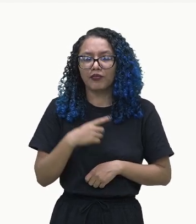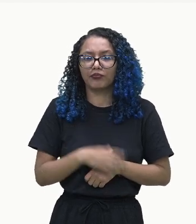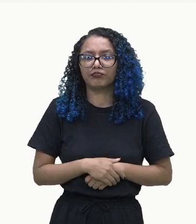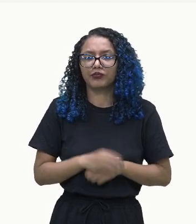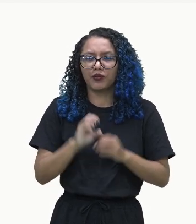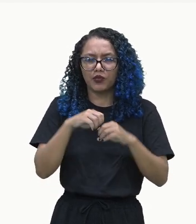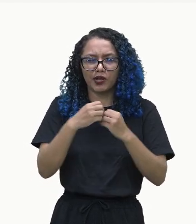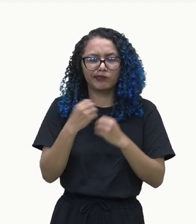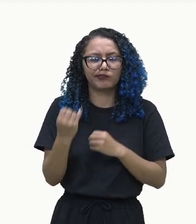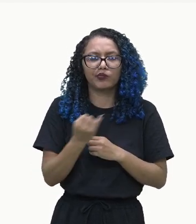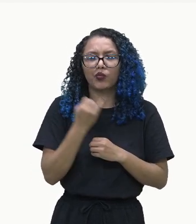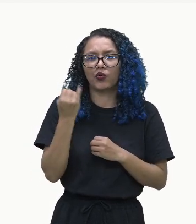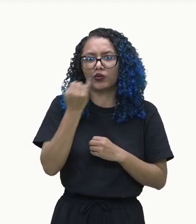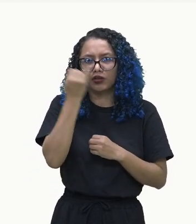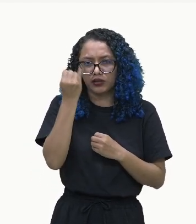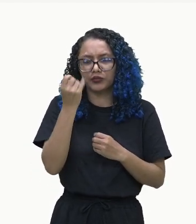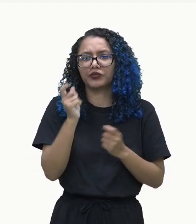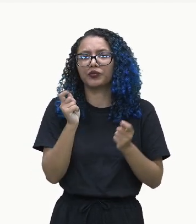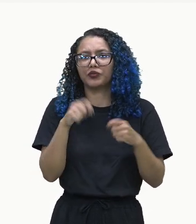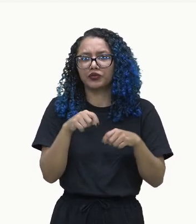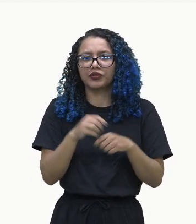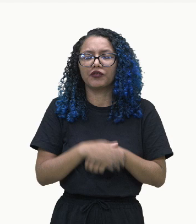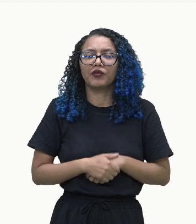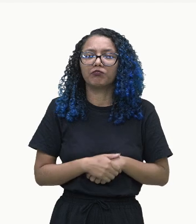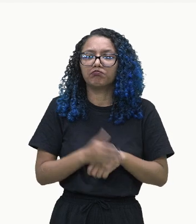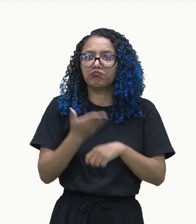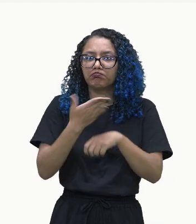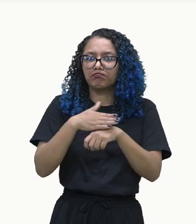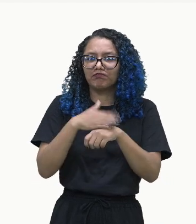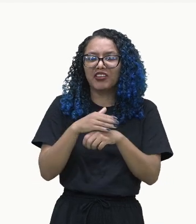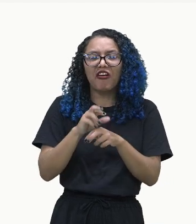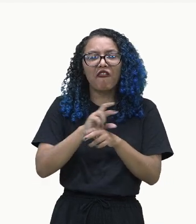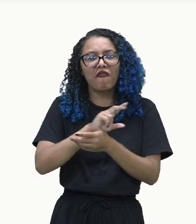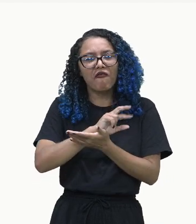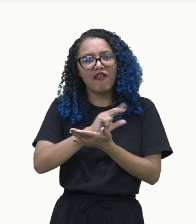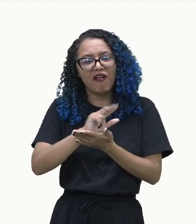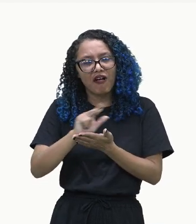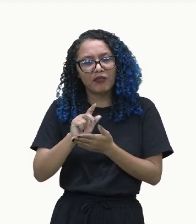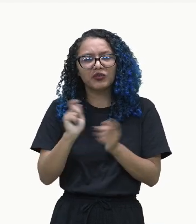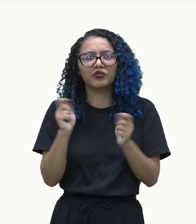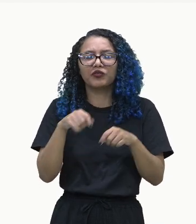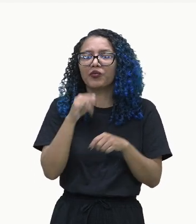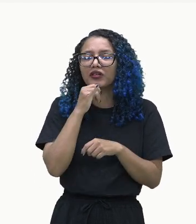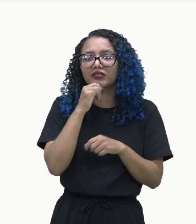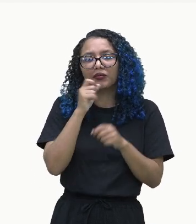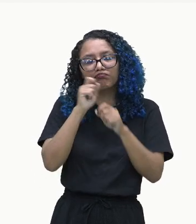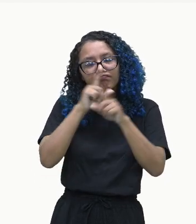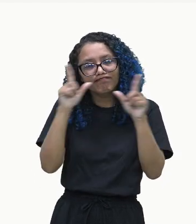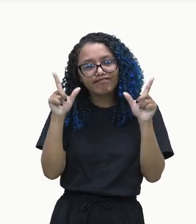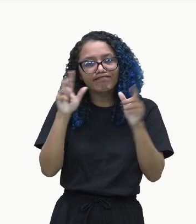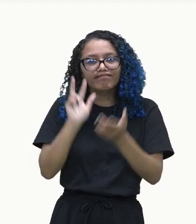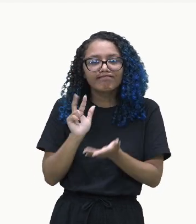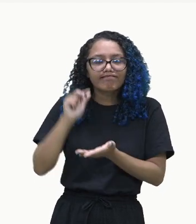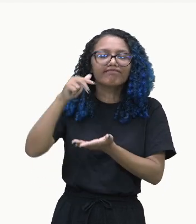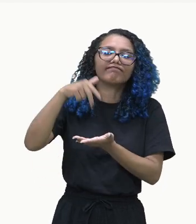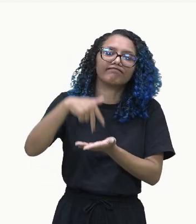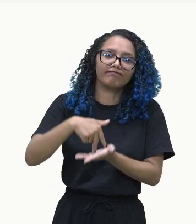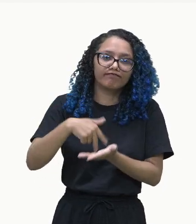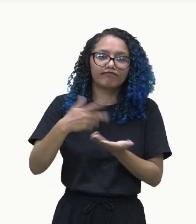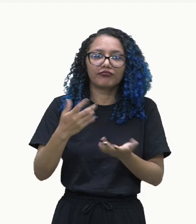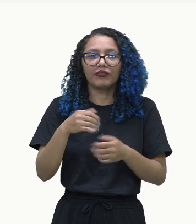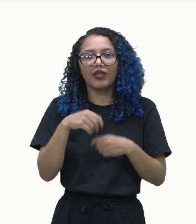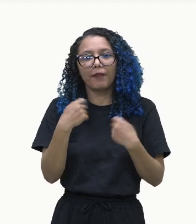realizar todas as nossas atividades diárias, para ter forças para levantar, por exemplo. É preciso